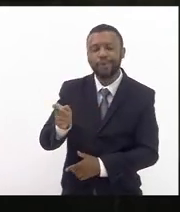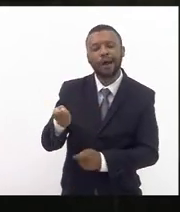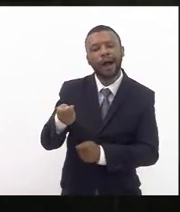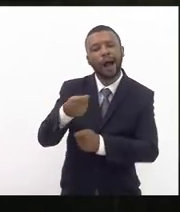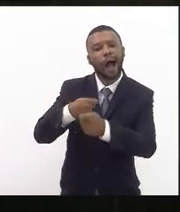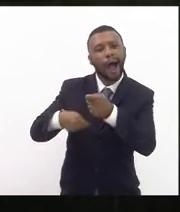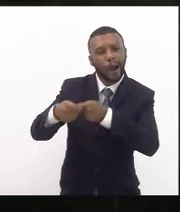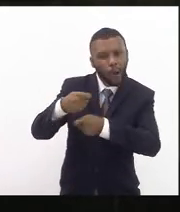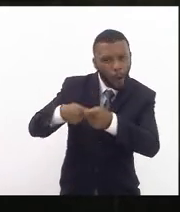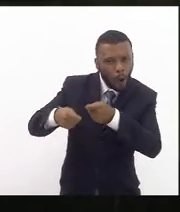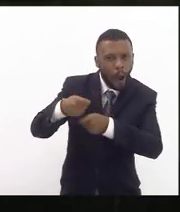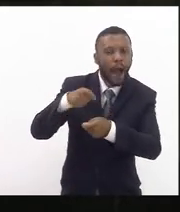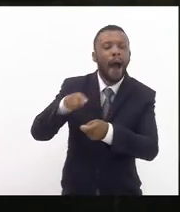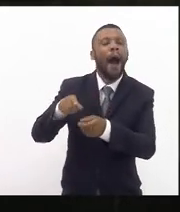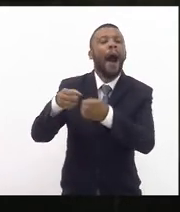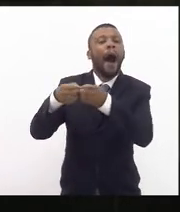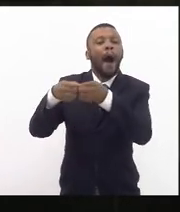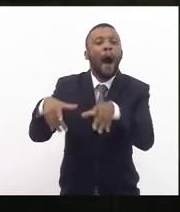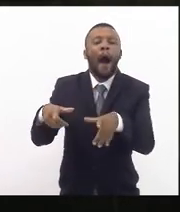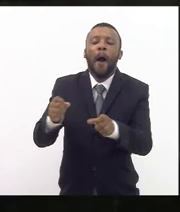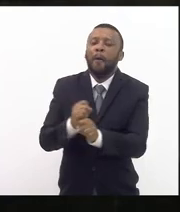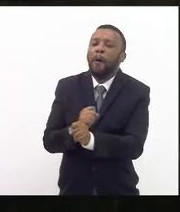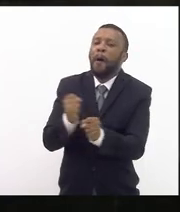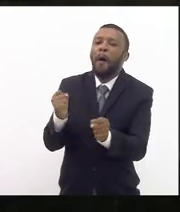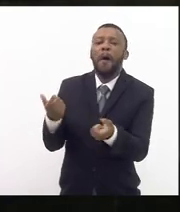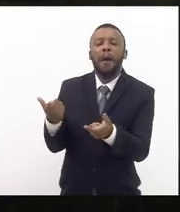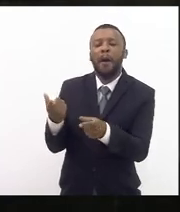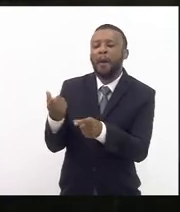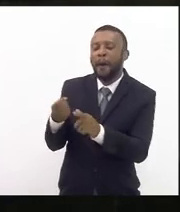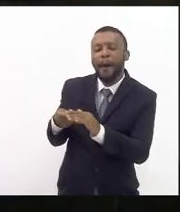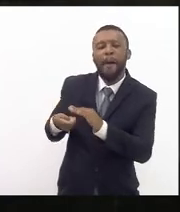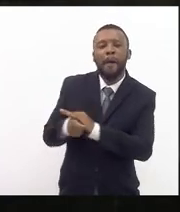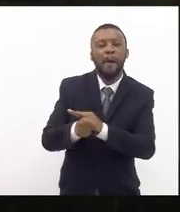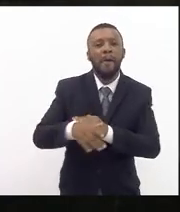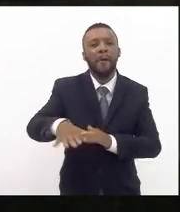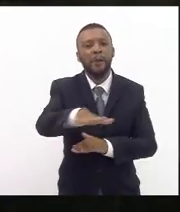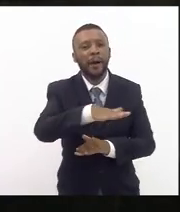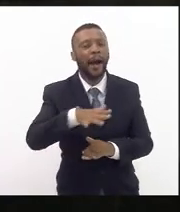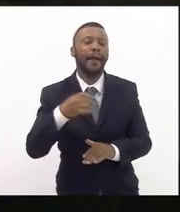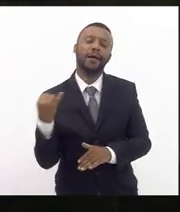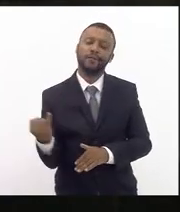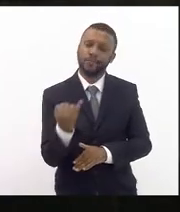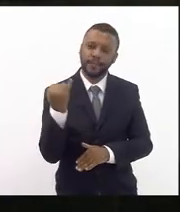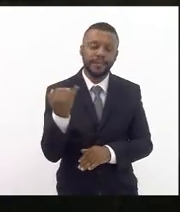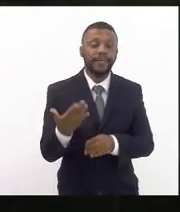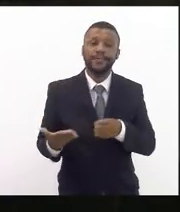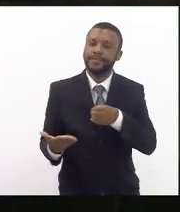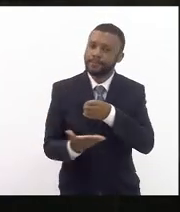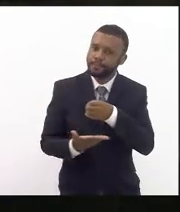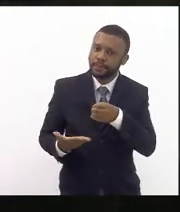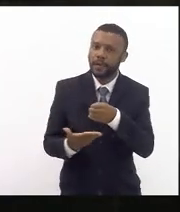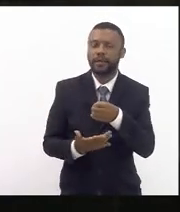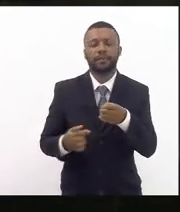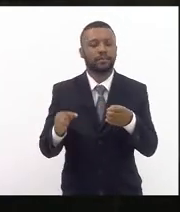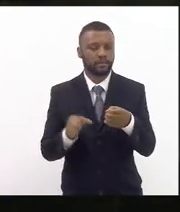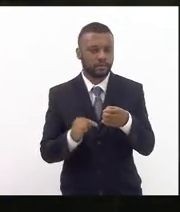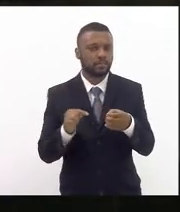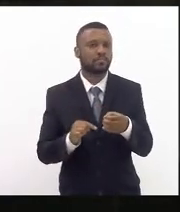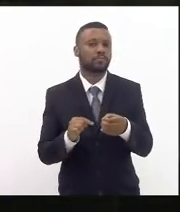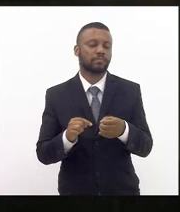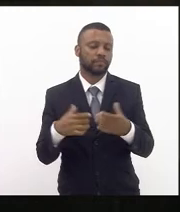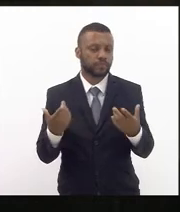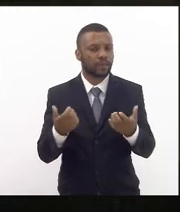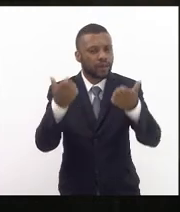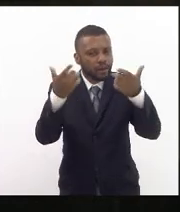economicamente e fiscalmente incapaz de investir em áreas fundamentais e importantes. É disso que